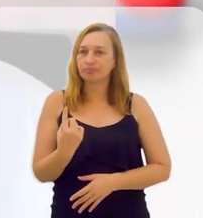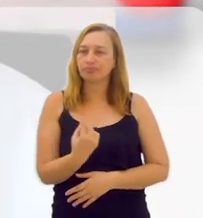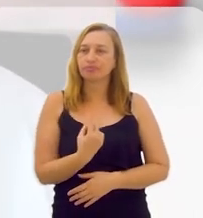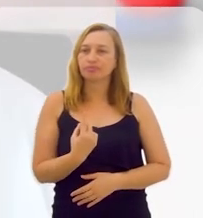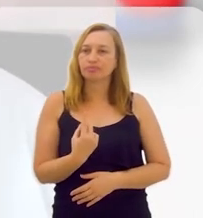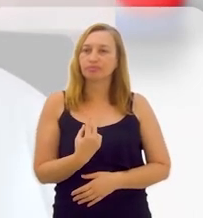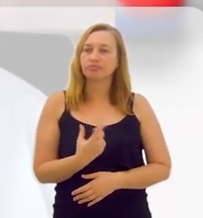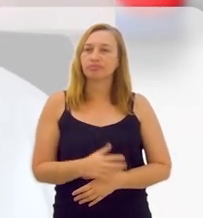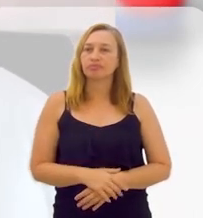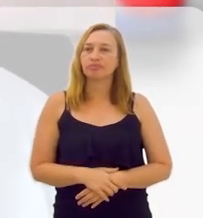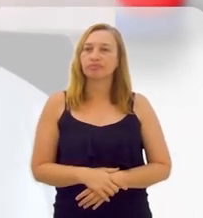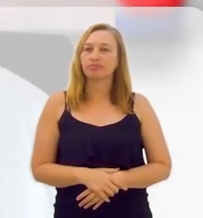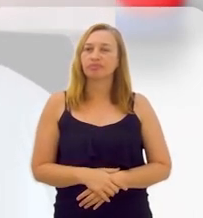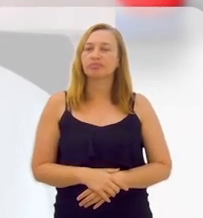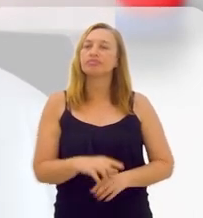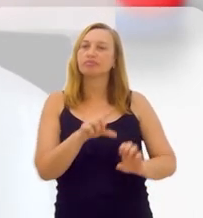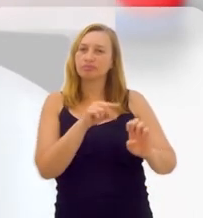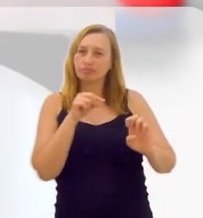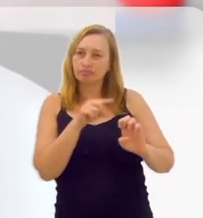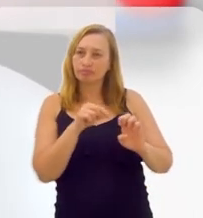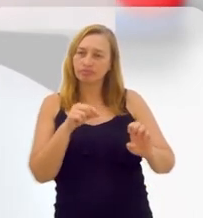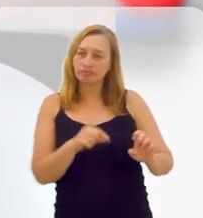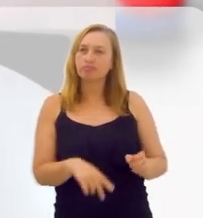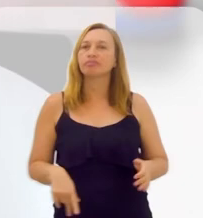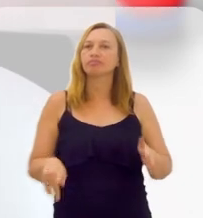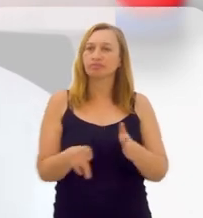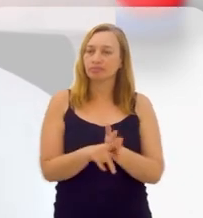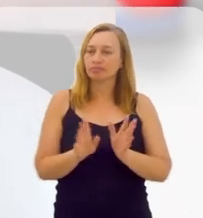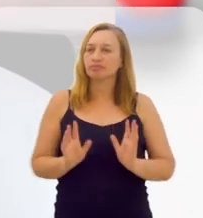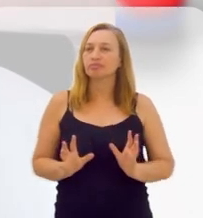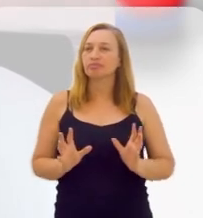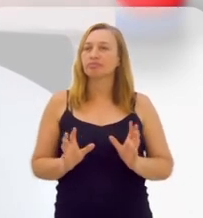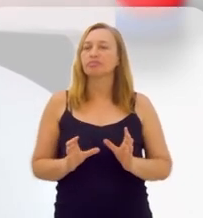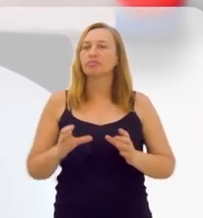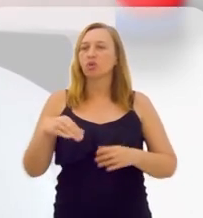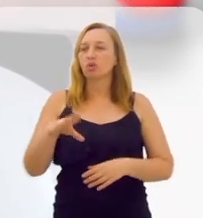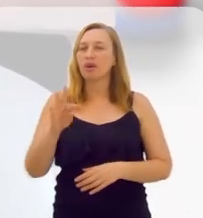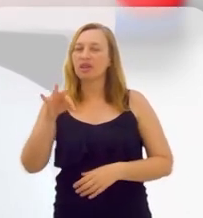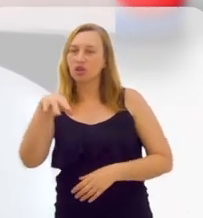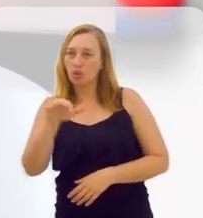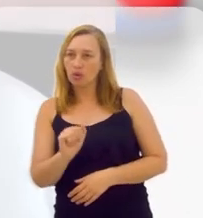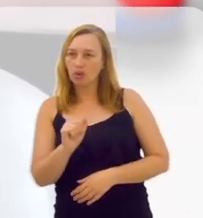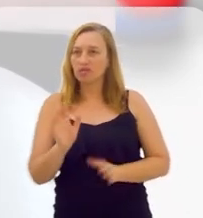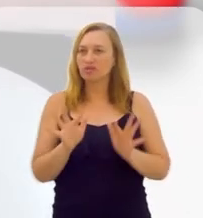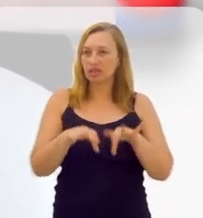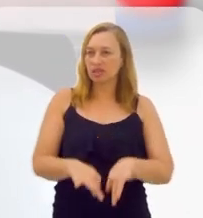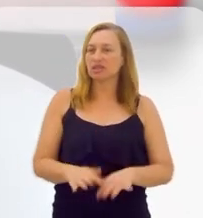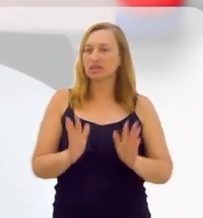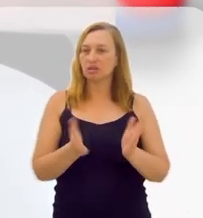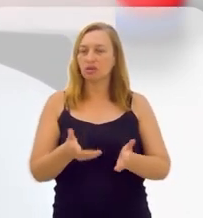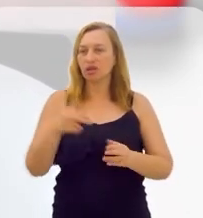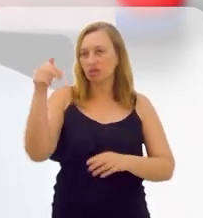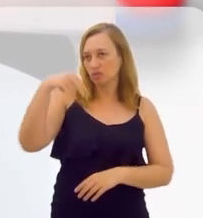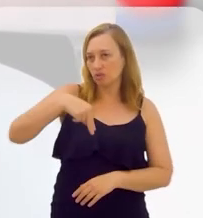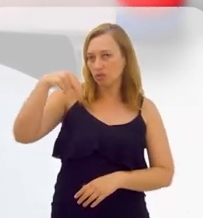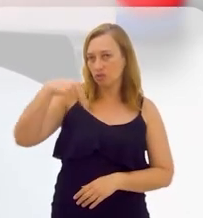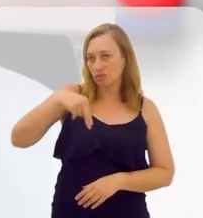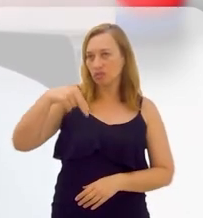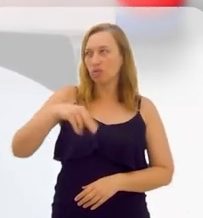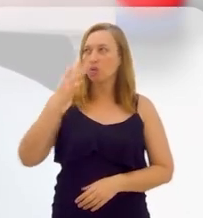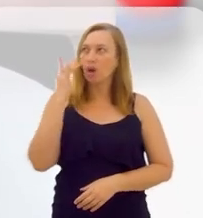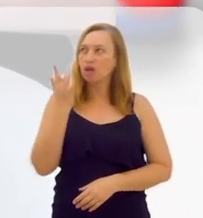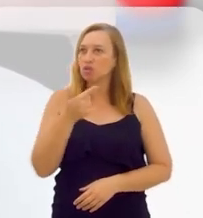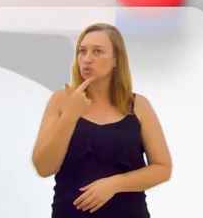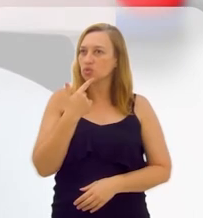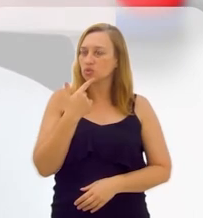parte, e aí esses empreendedores estão participando dessa incubadora. Ela finaliza agora em novembro,